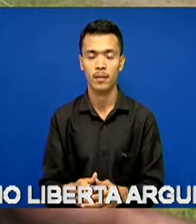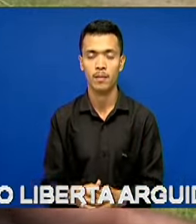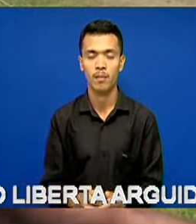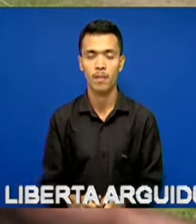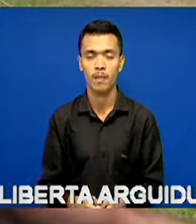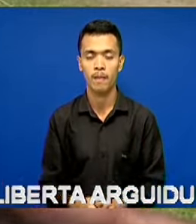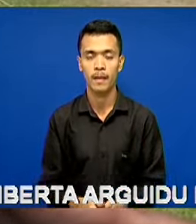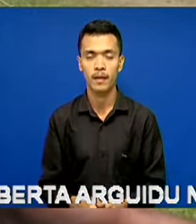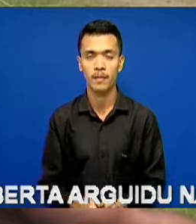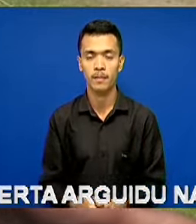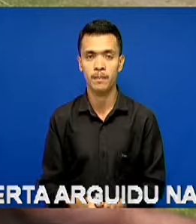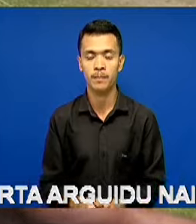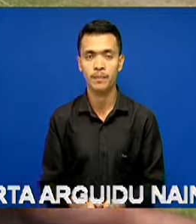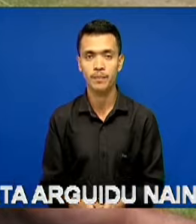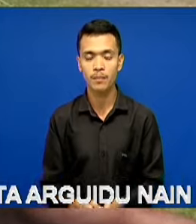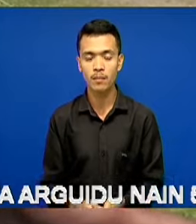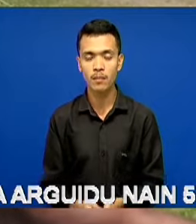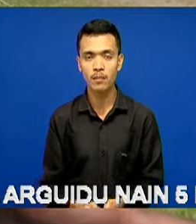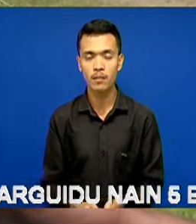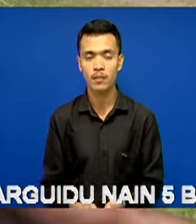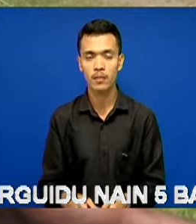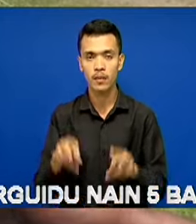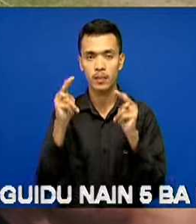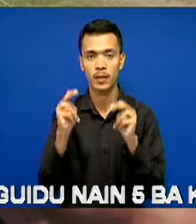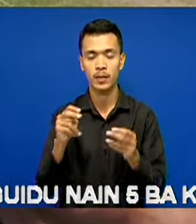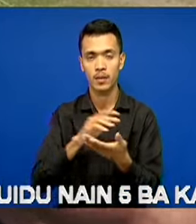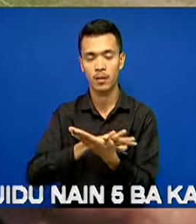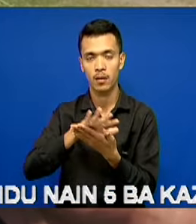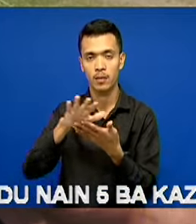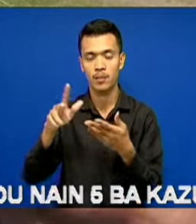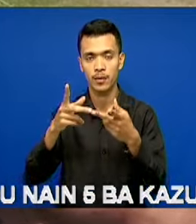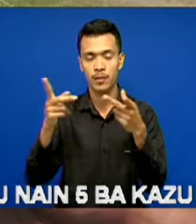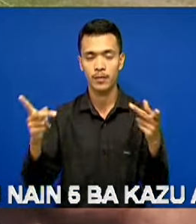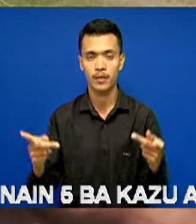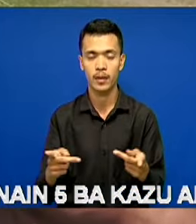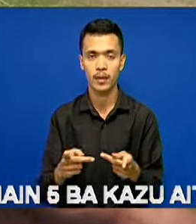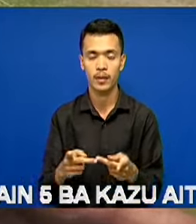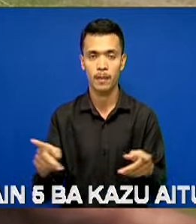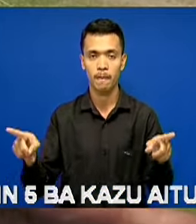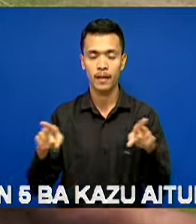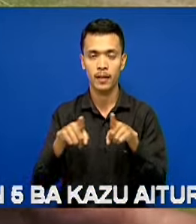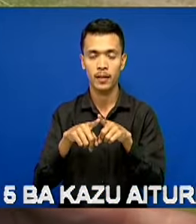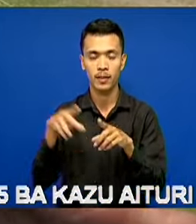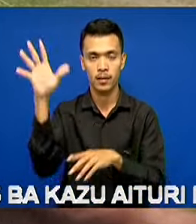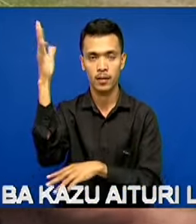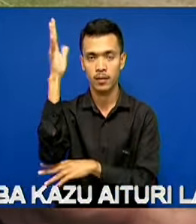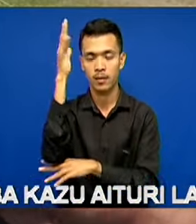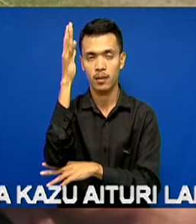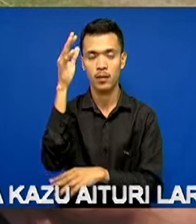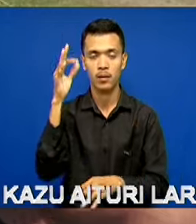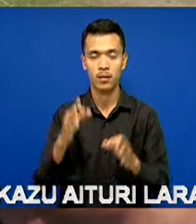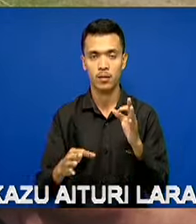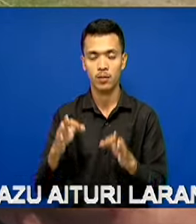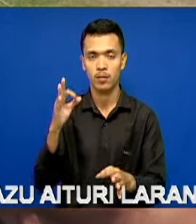ia a tu mai to ia comunidade precisa hamos fate na bem maca Hansen ai hor ser na bem maca ia ba a tu